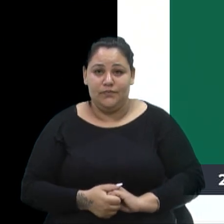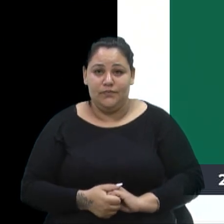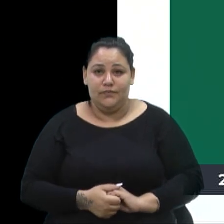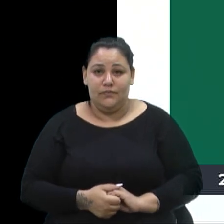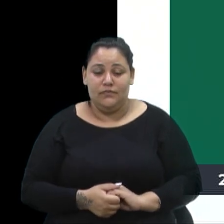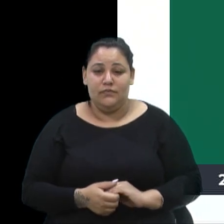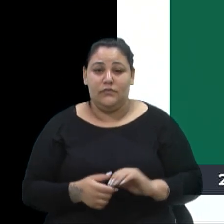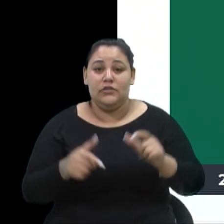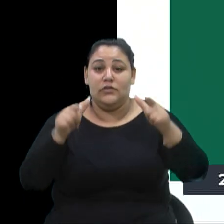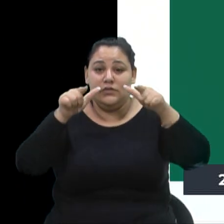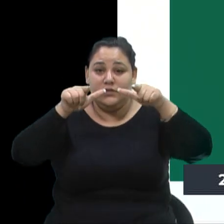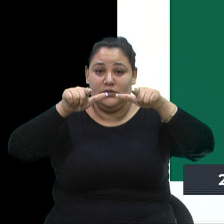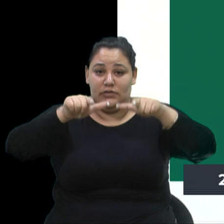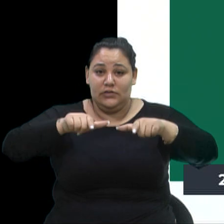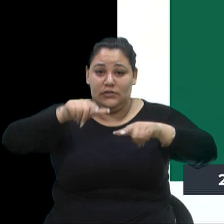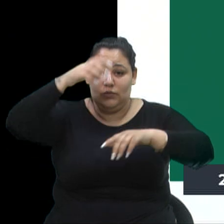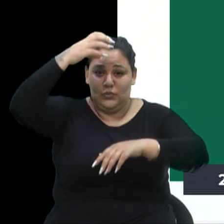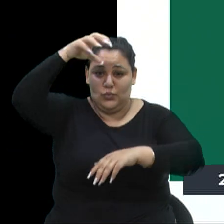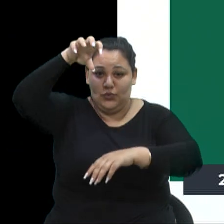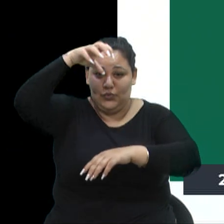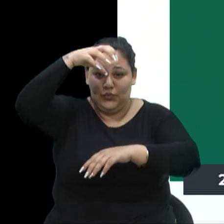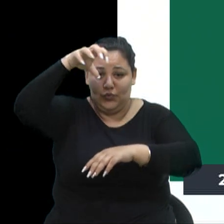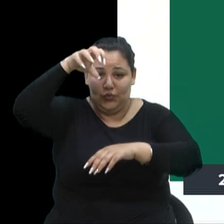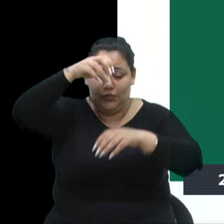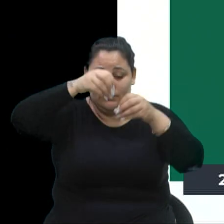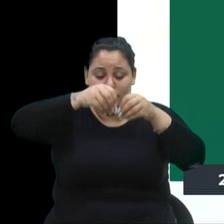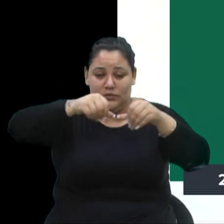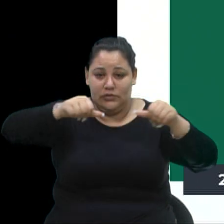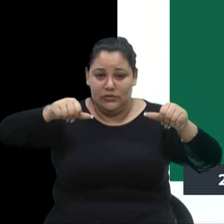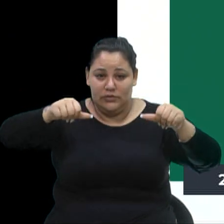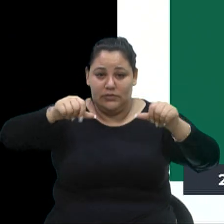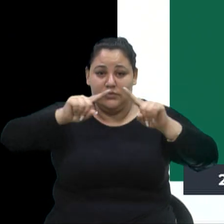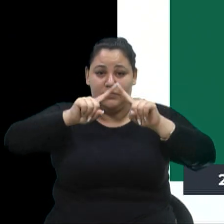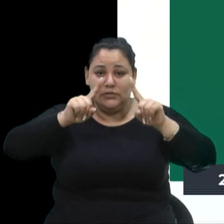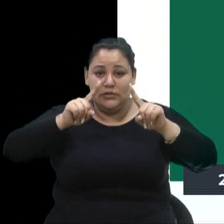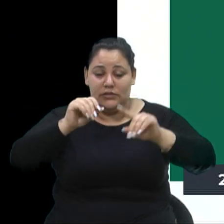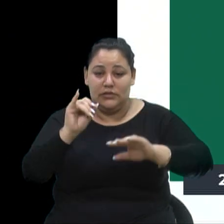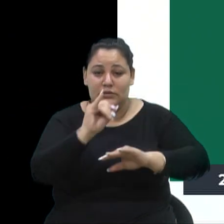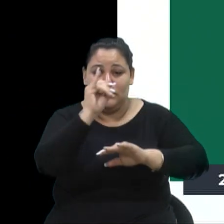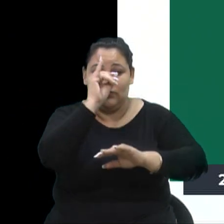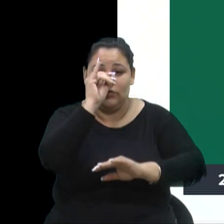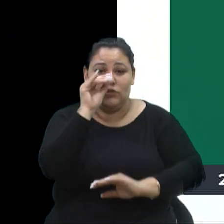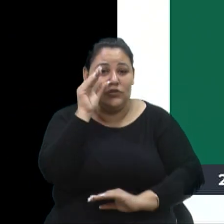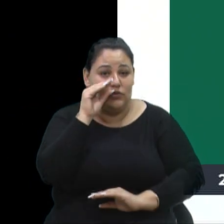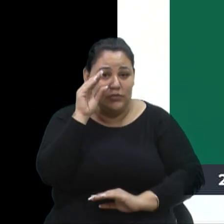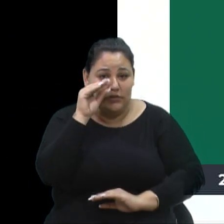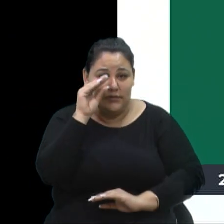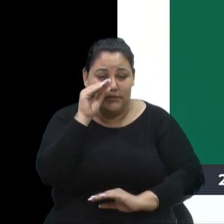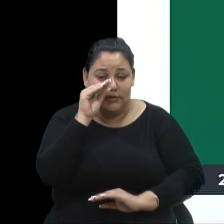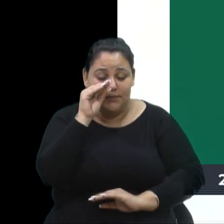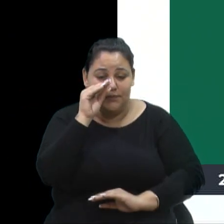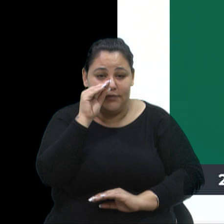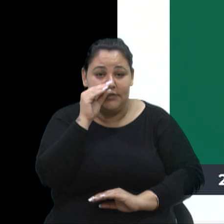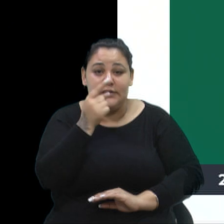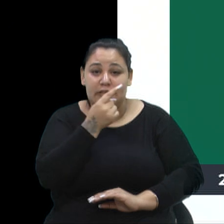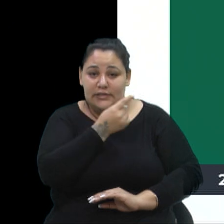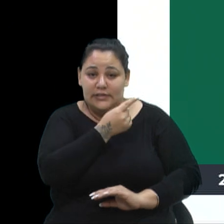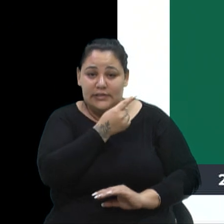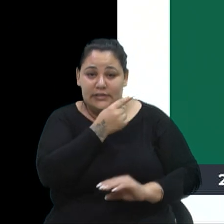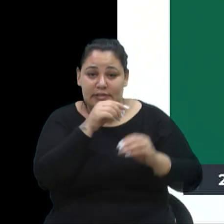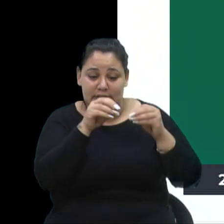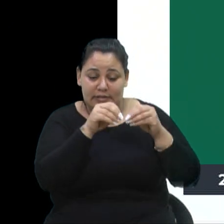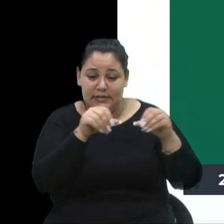Localização por satélite das terras indígenas. Mas é importante observar que essas terras,